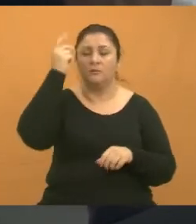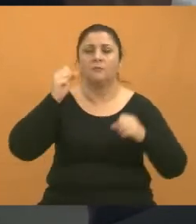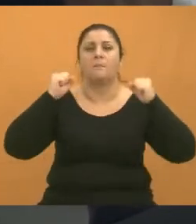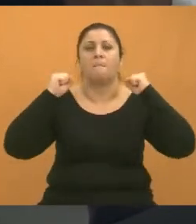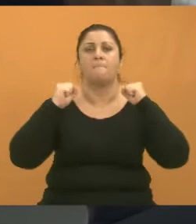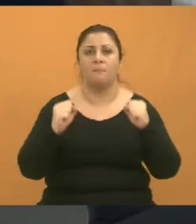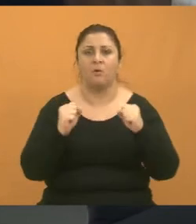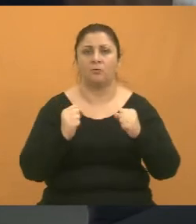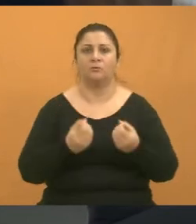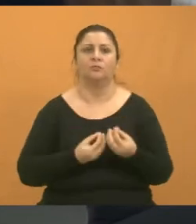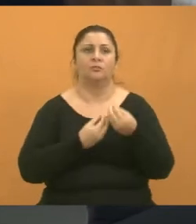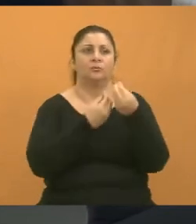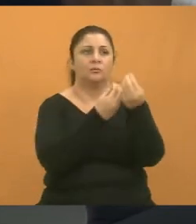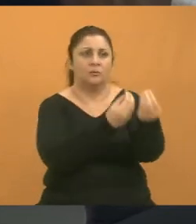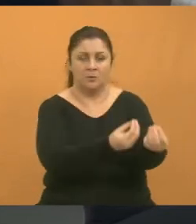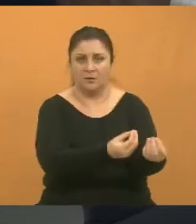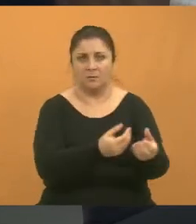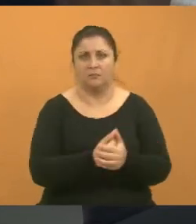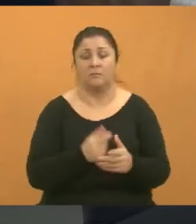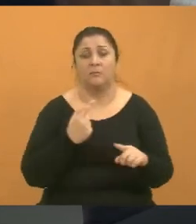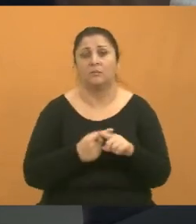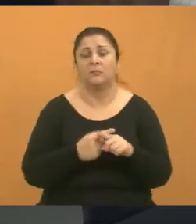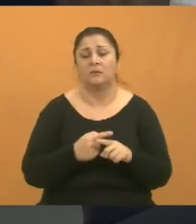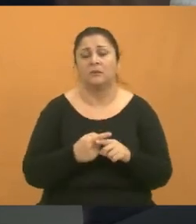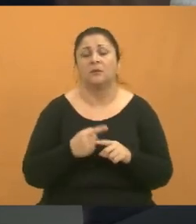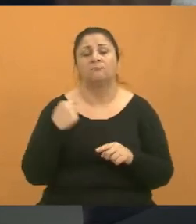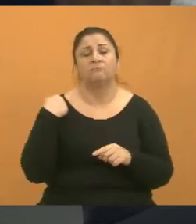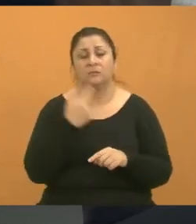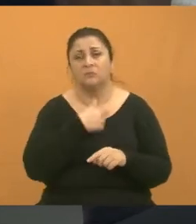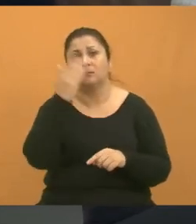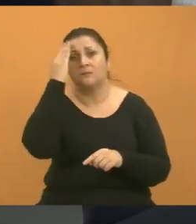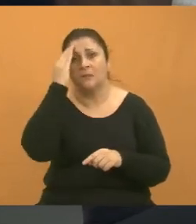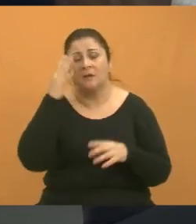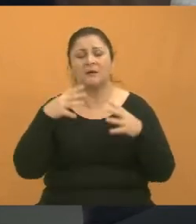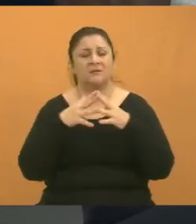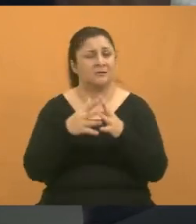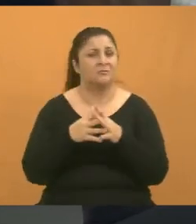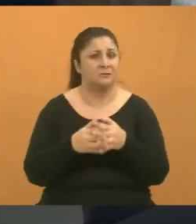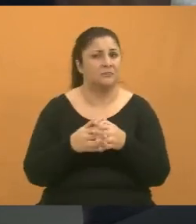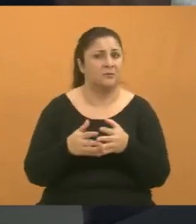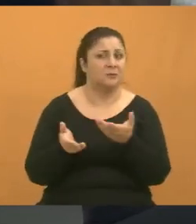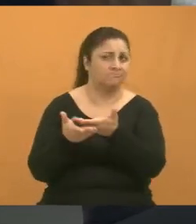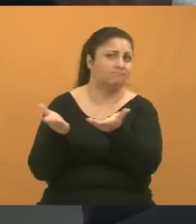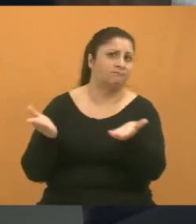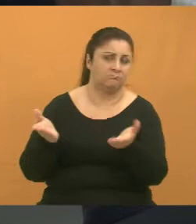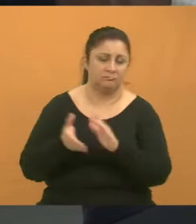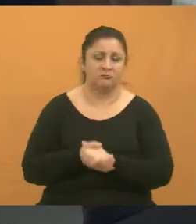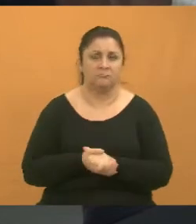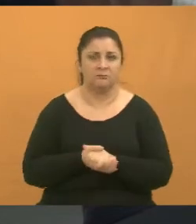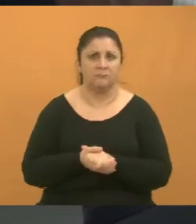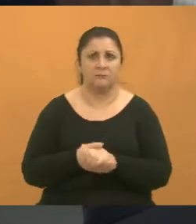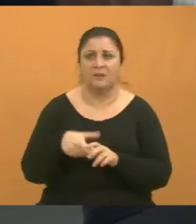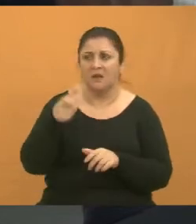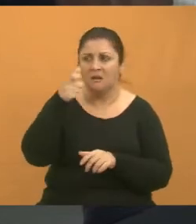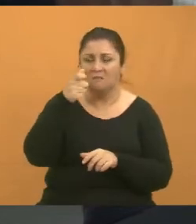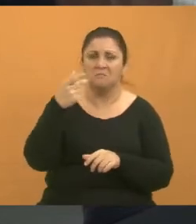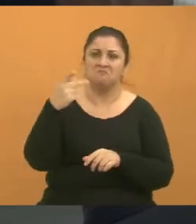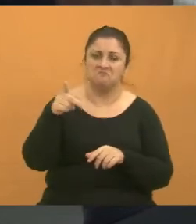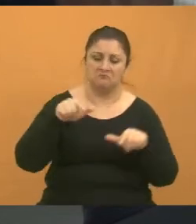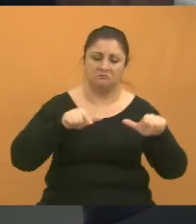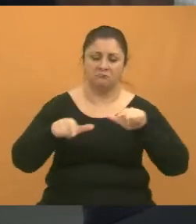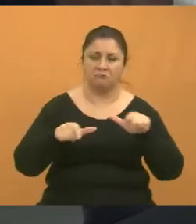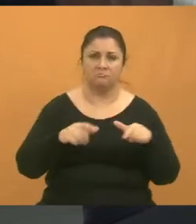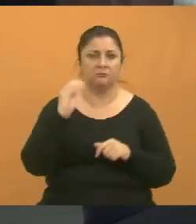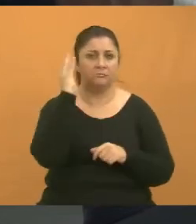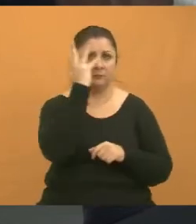doar. Porque a gente sabe a dificuldade que vocês têm. E a gente acompanha o belíssimo trabalho de